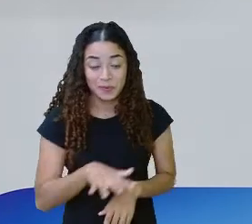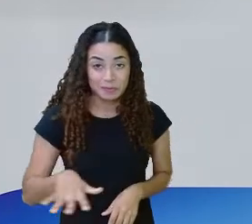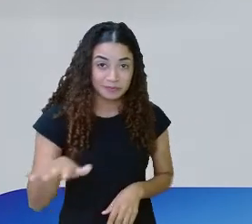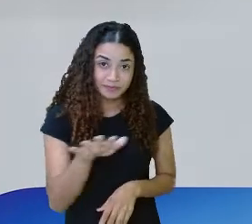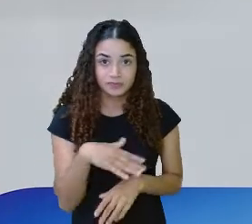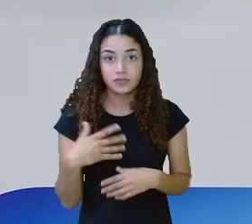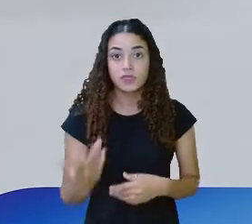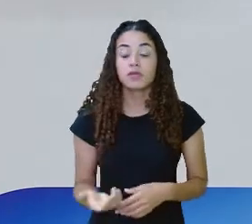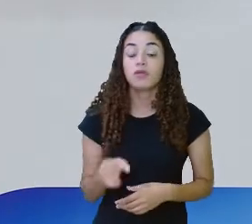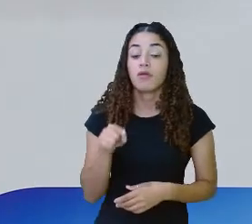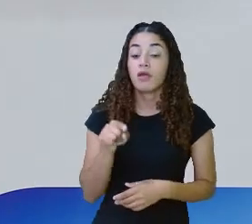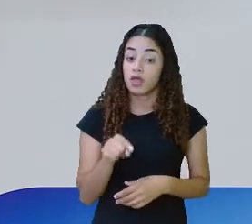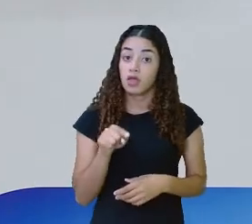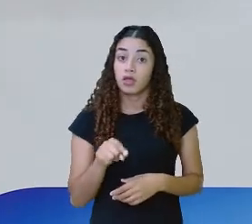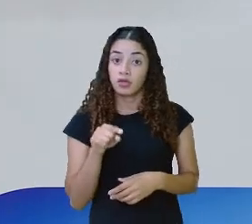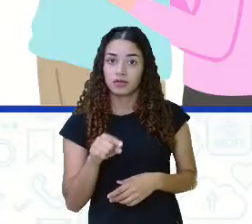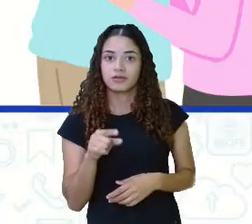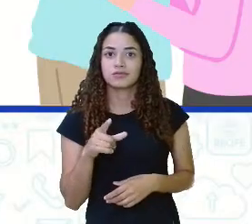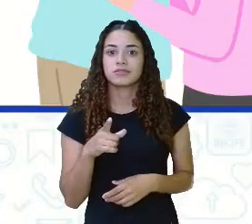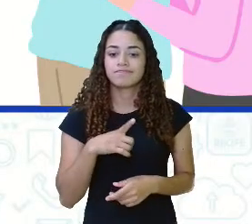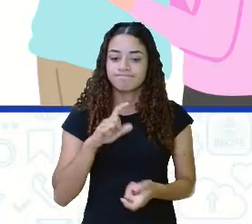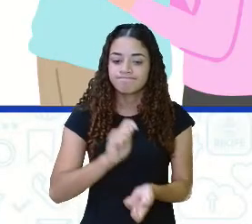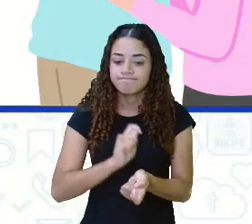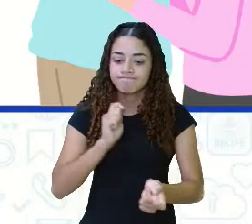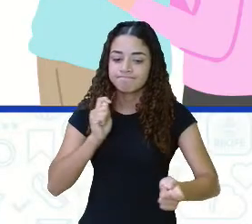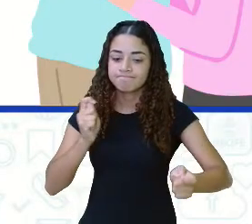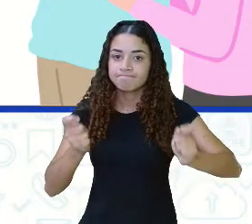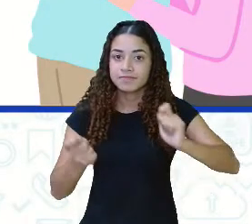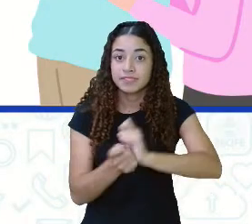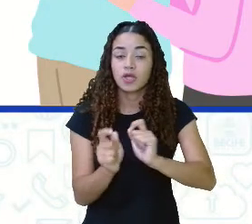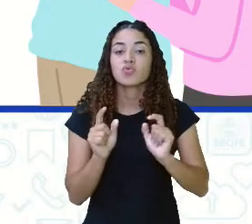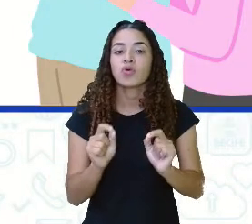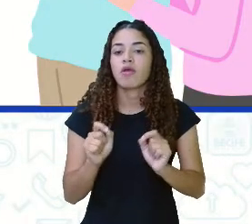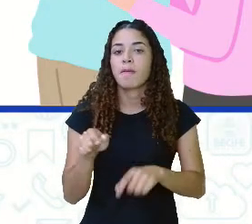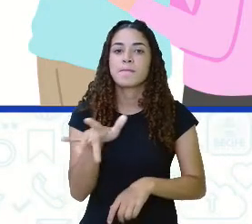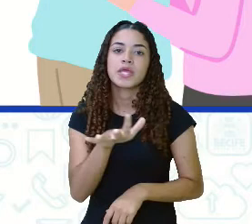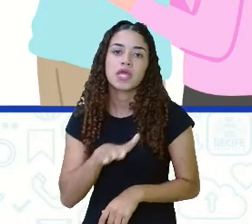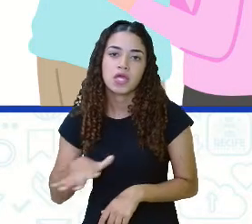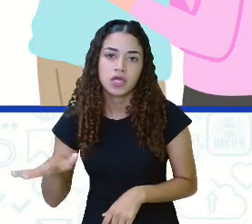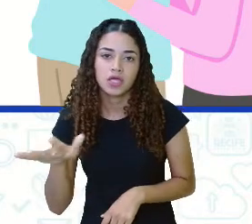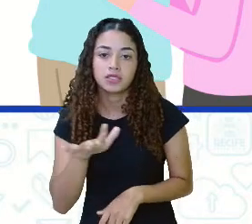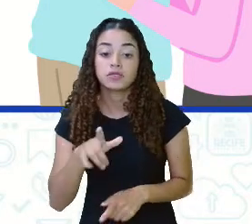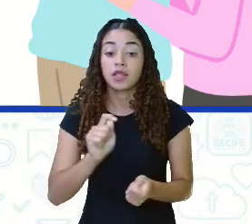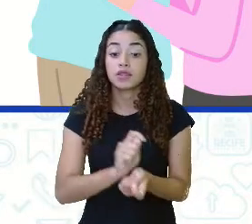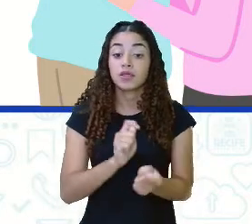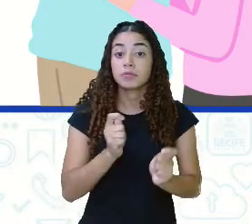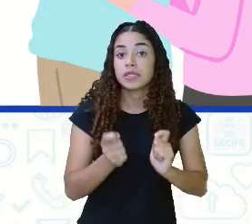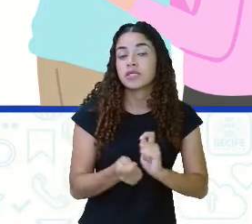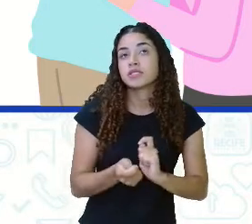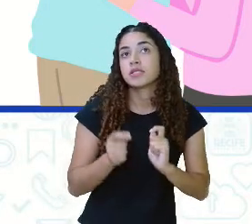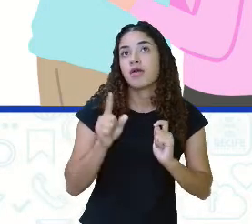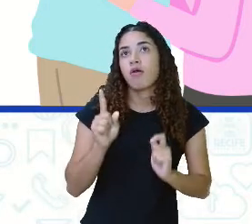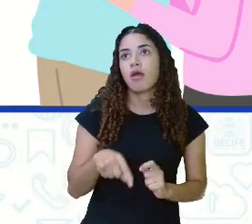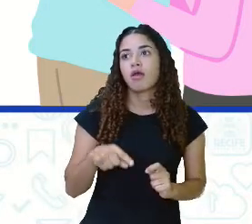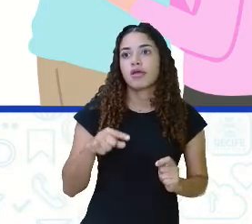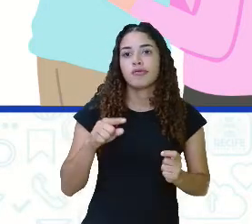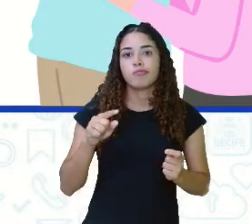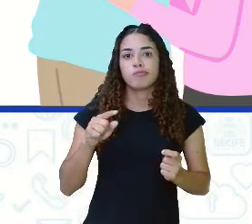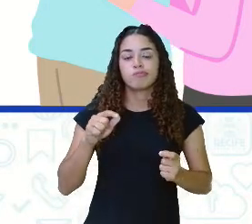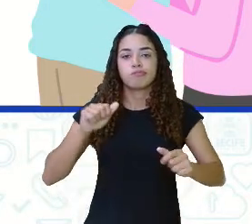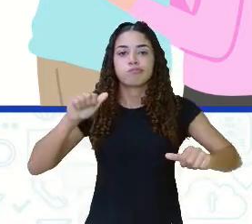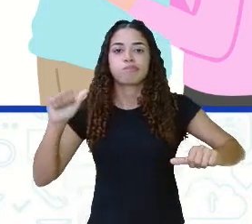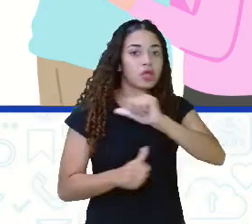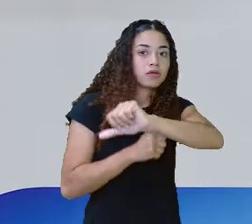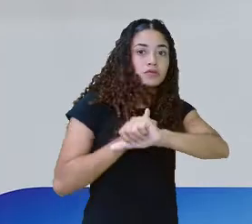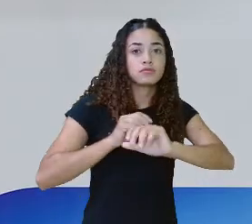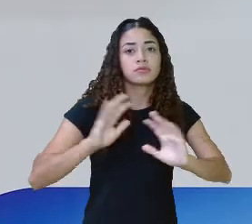a população deveria ser adaptada ao ambiente, né? Então, essa adaptação, ela não vem do dia para a noite, ela